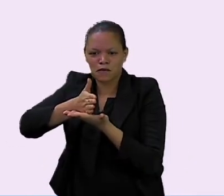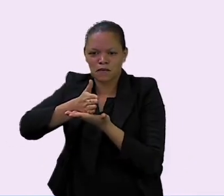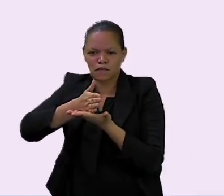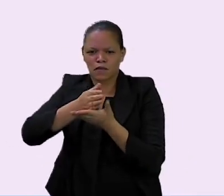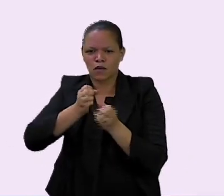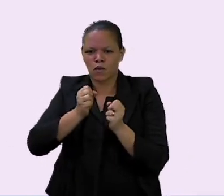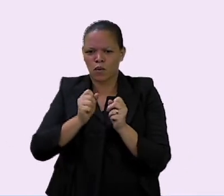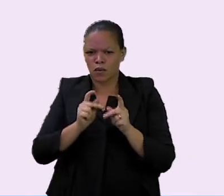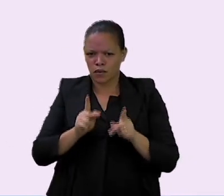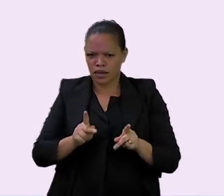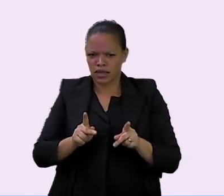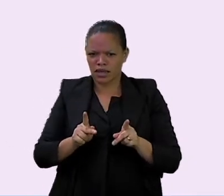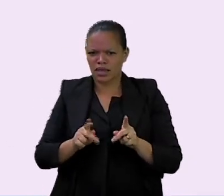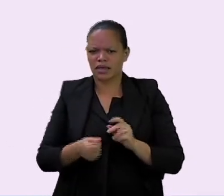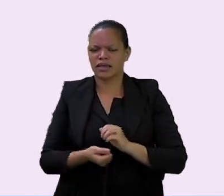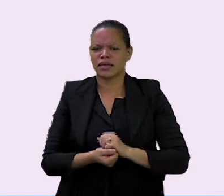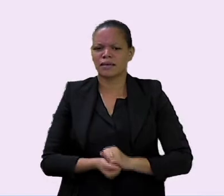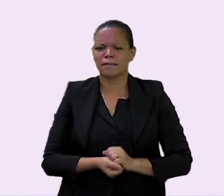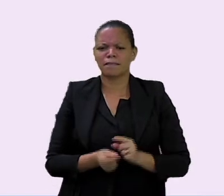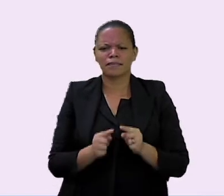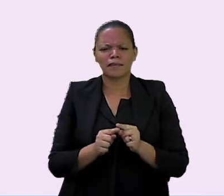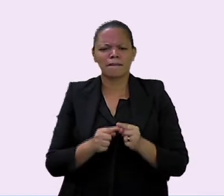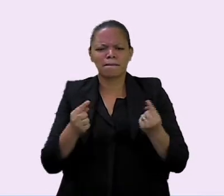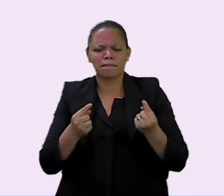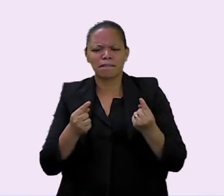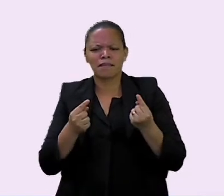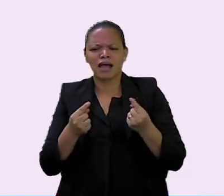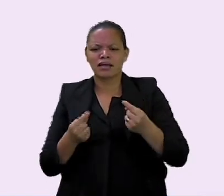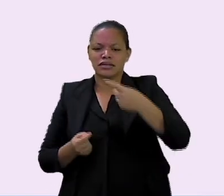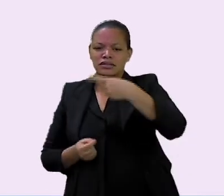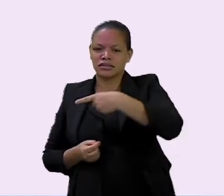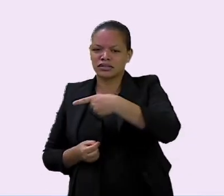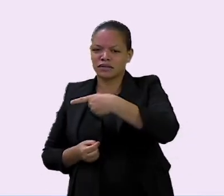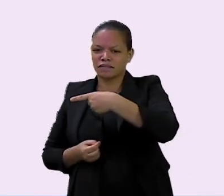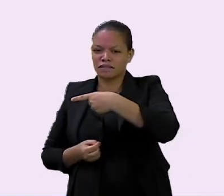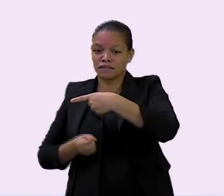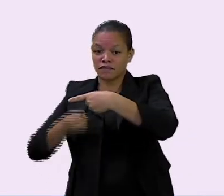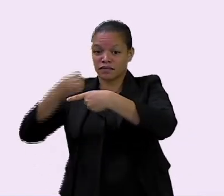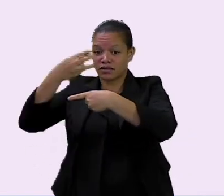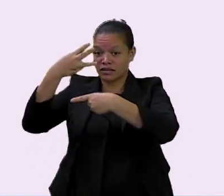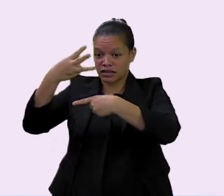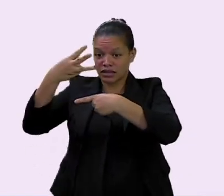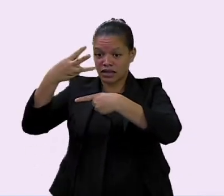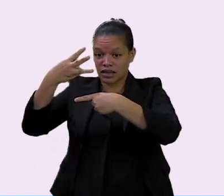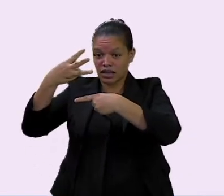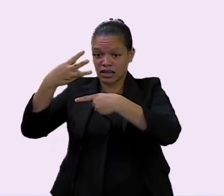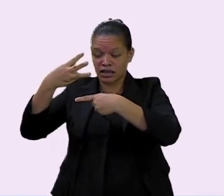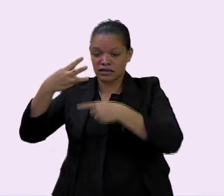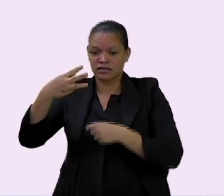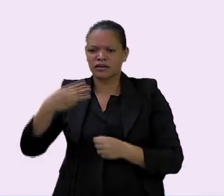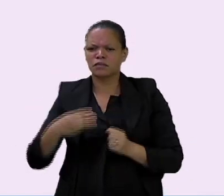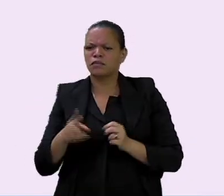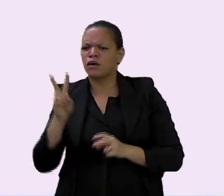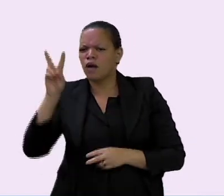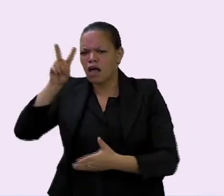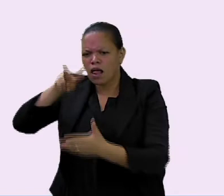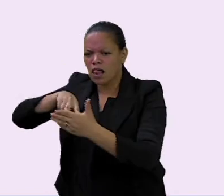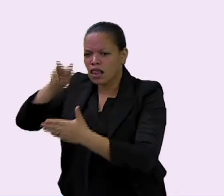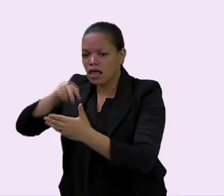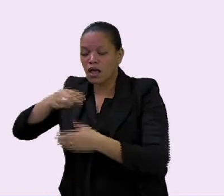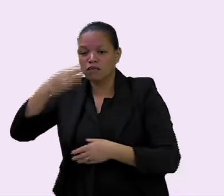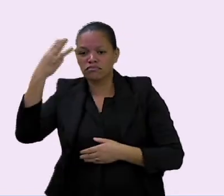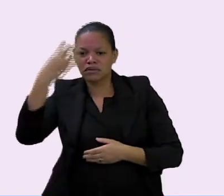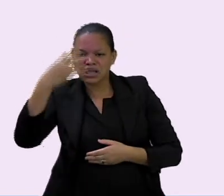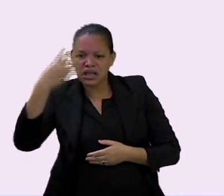Meio. Se o denominador for 3, nós vamos ler falando terço. Se for 4, quarto. Se